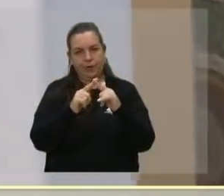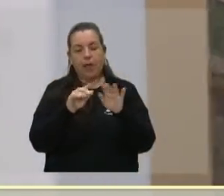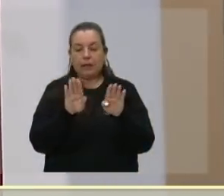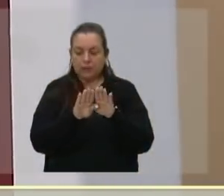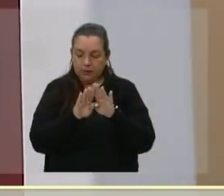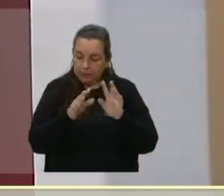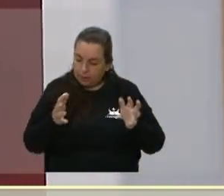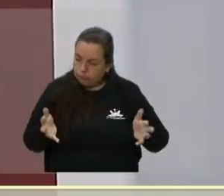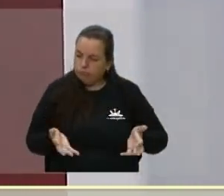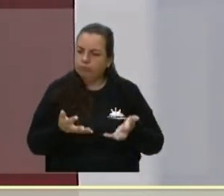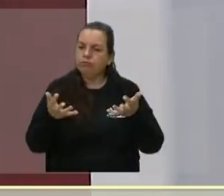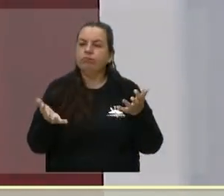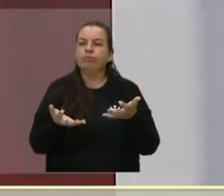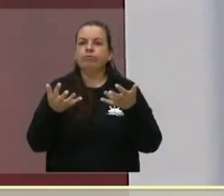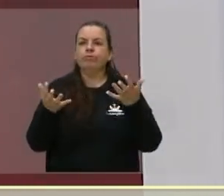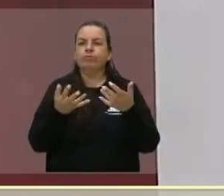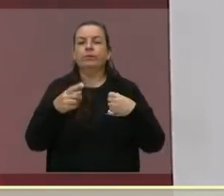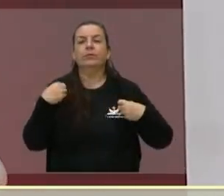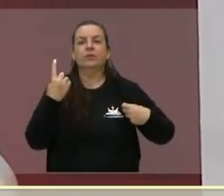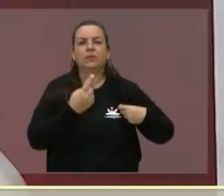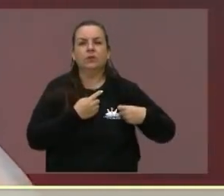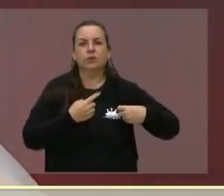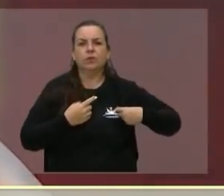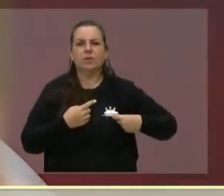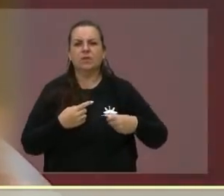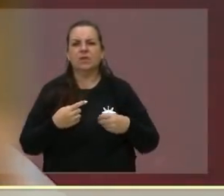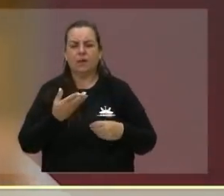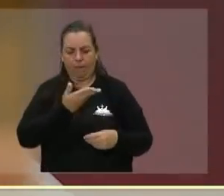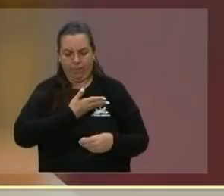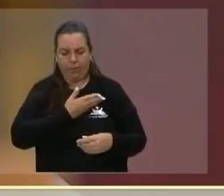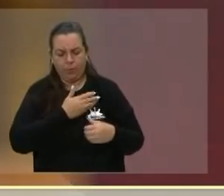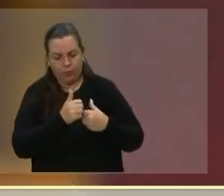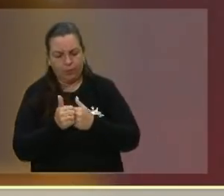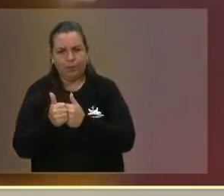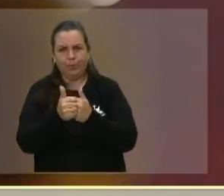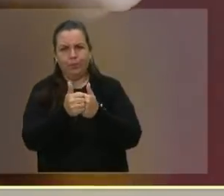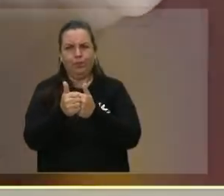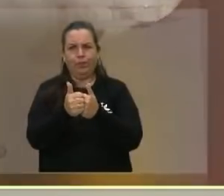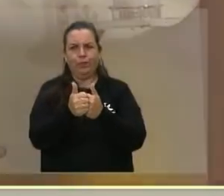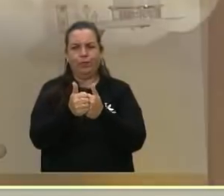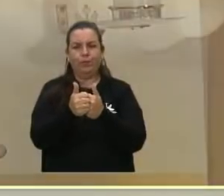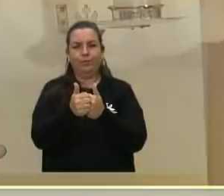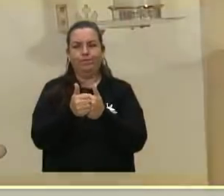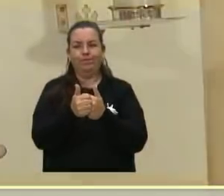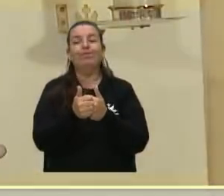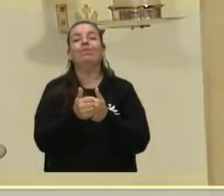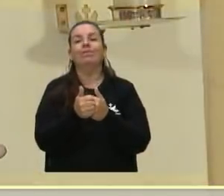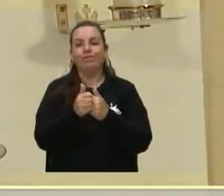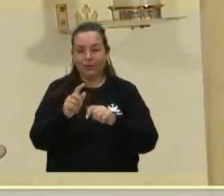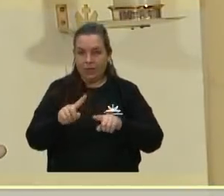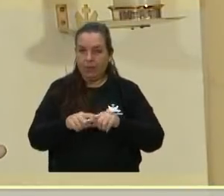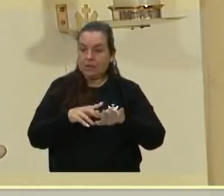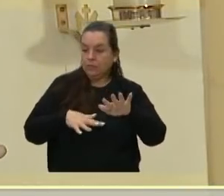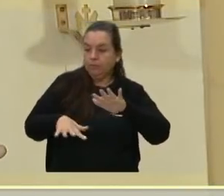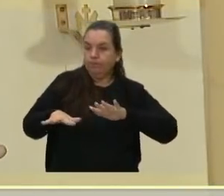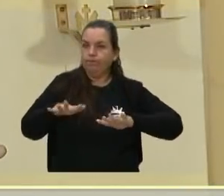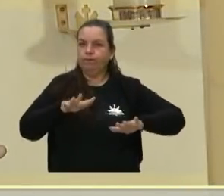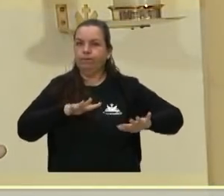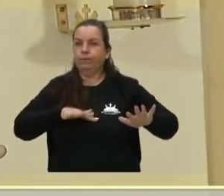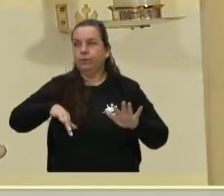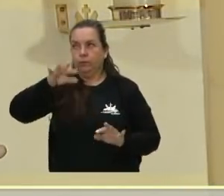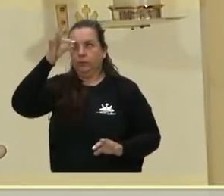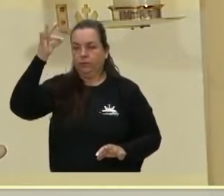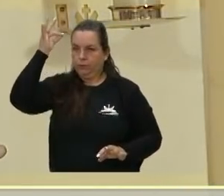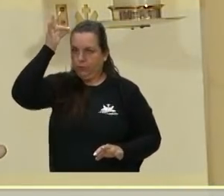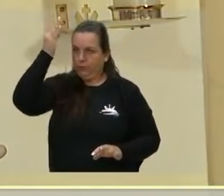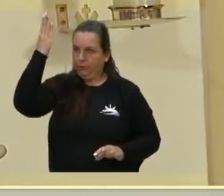citando que sejamos apóstolos e discípulos mais movidos pelo